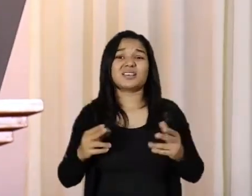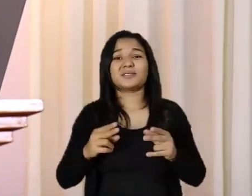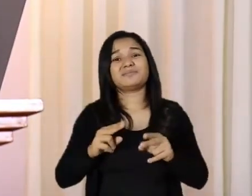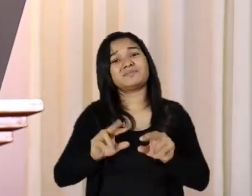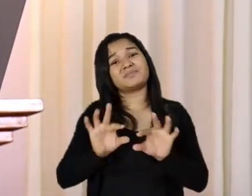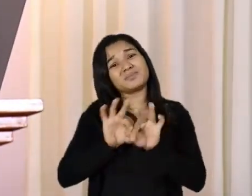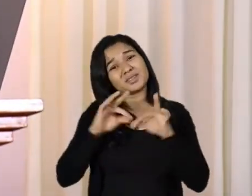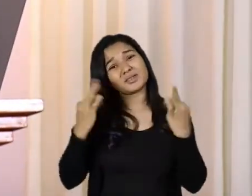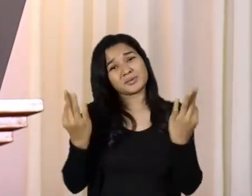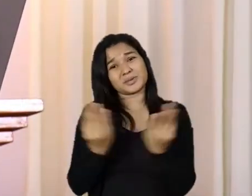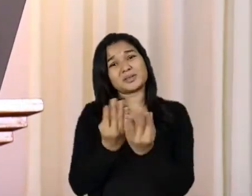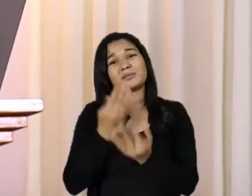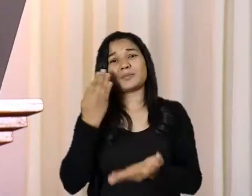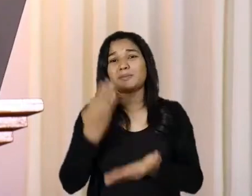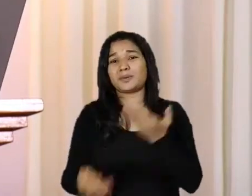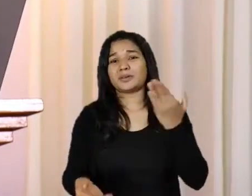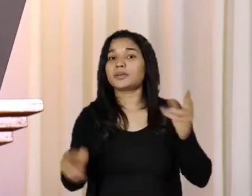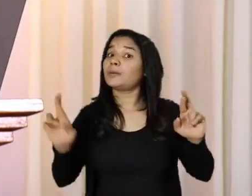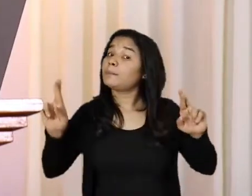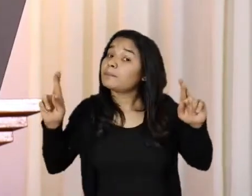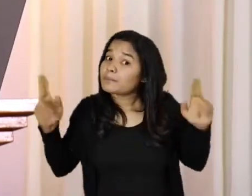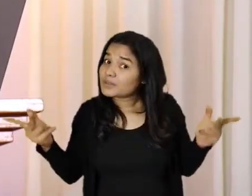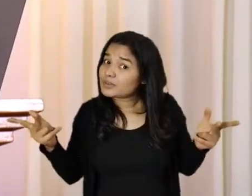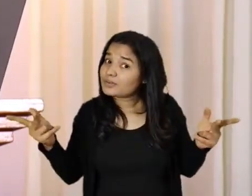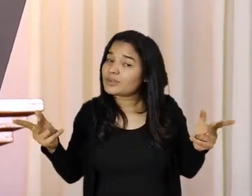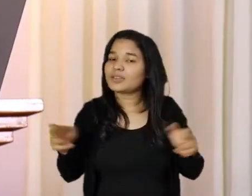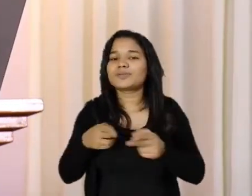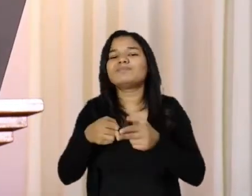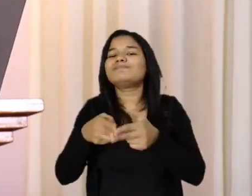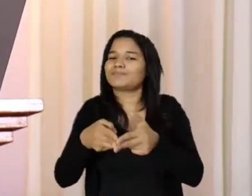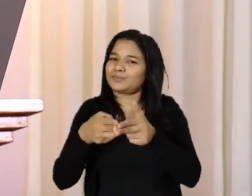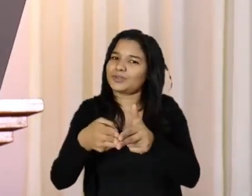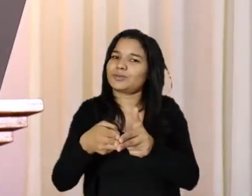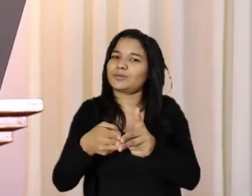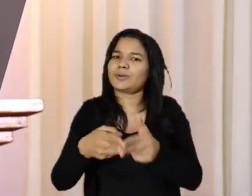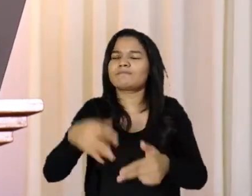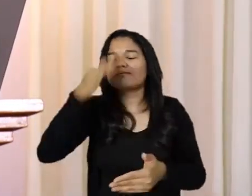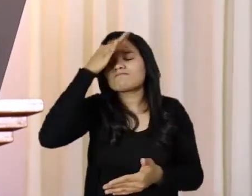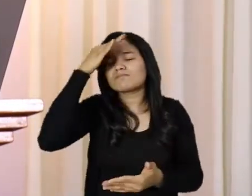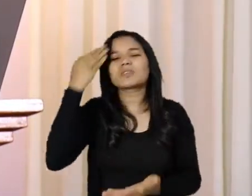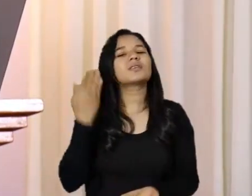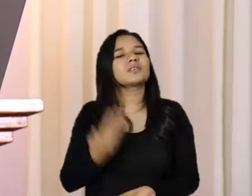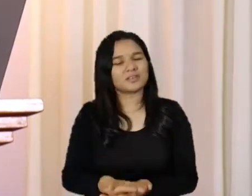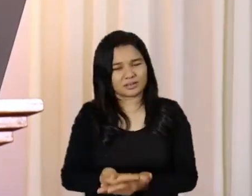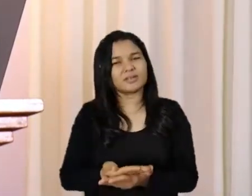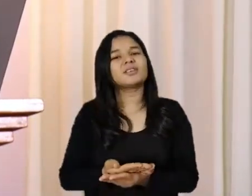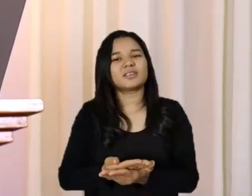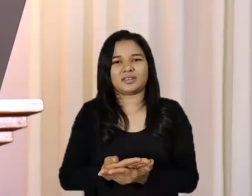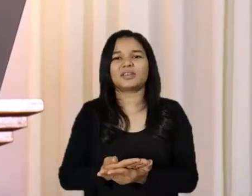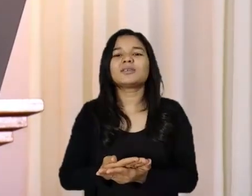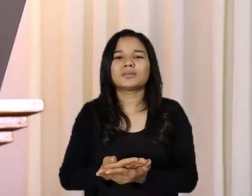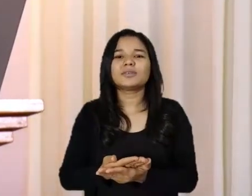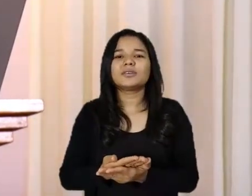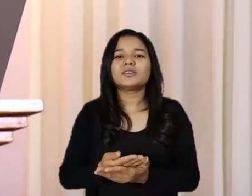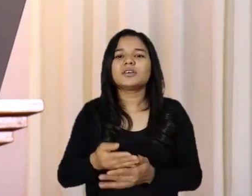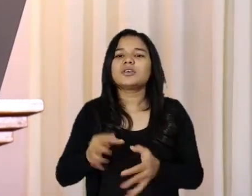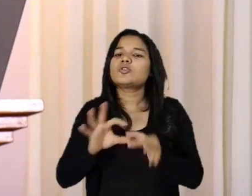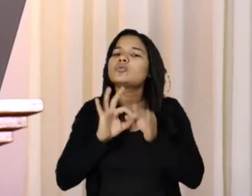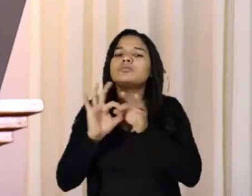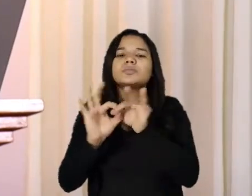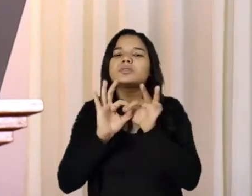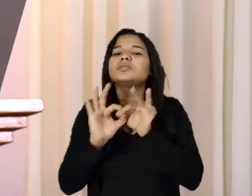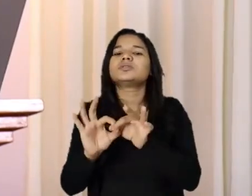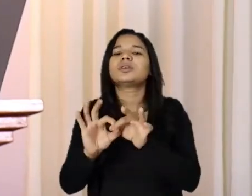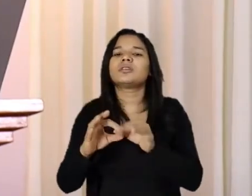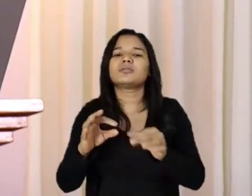receber a mensagem ele creu e prontamente seguiu as orientações divinas e conseguiu salvar a sua esposa, seus filhos